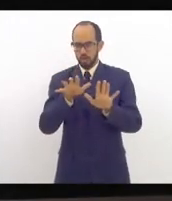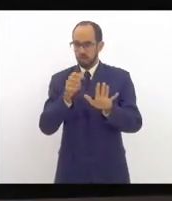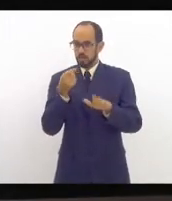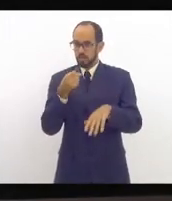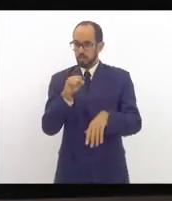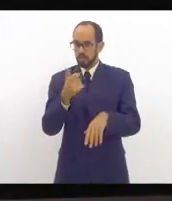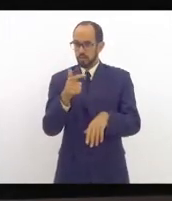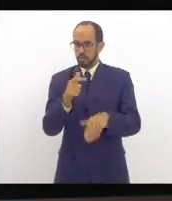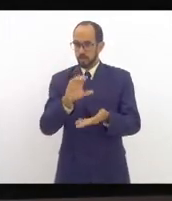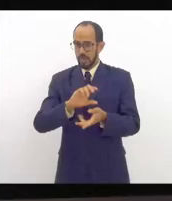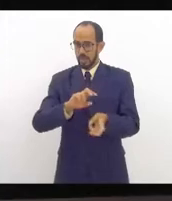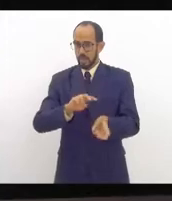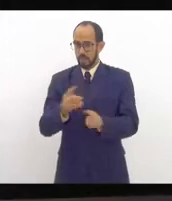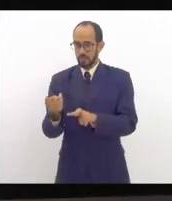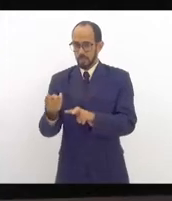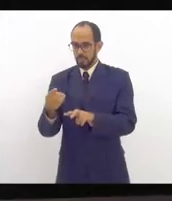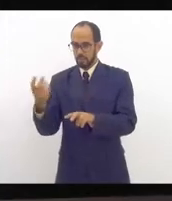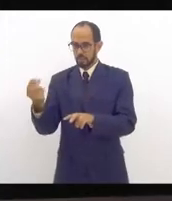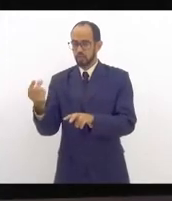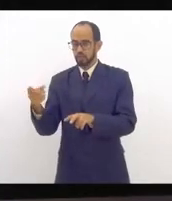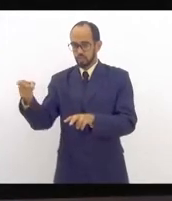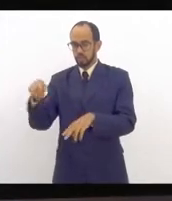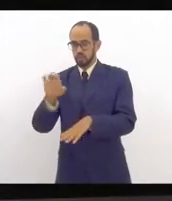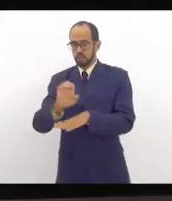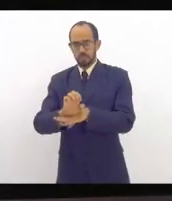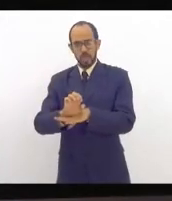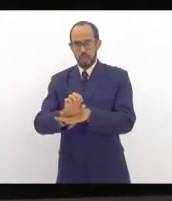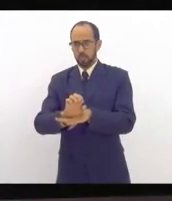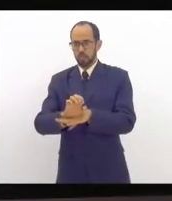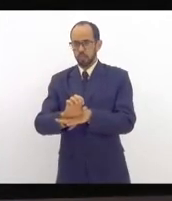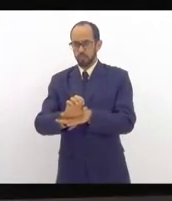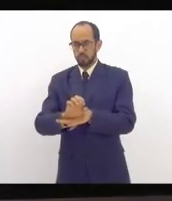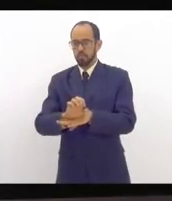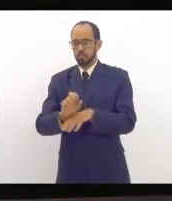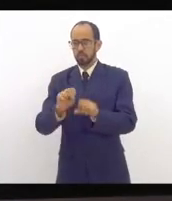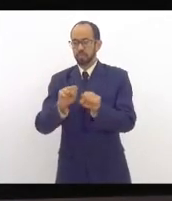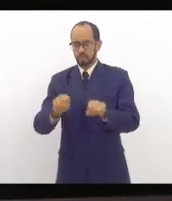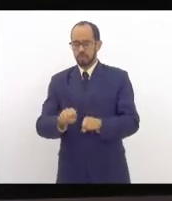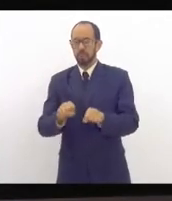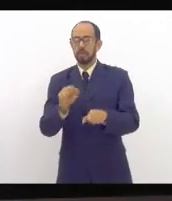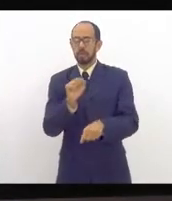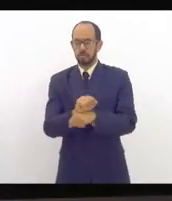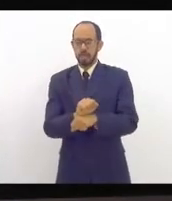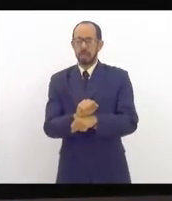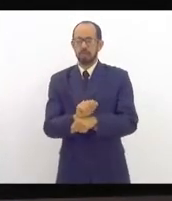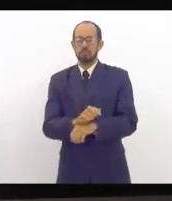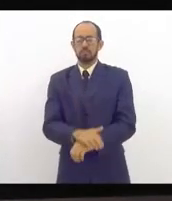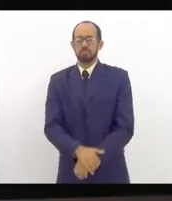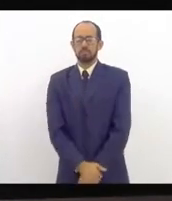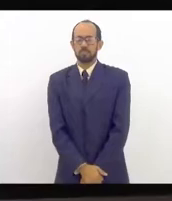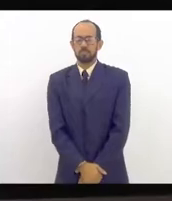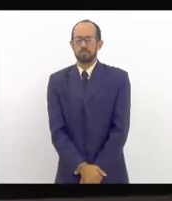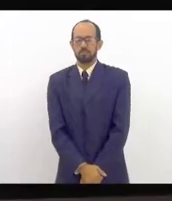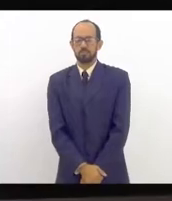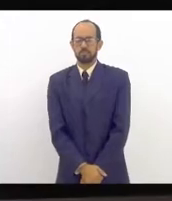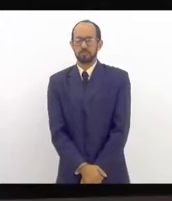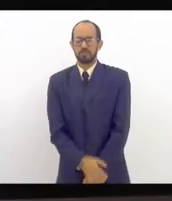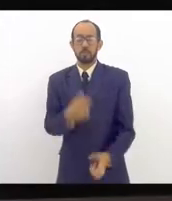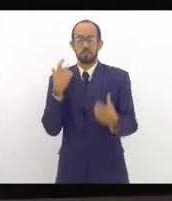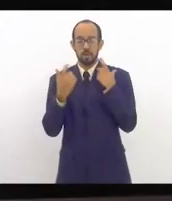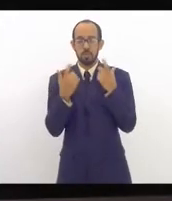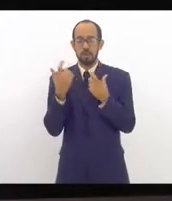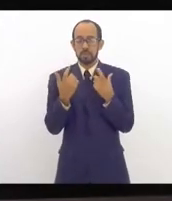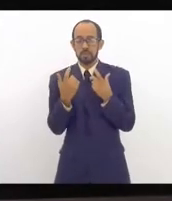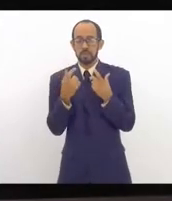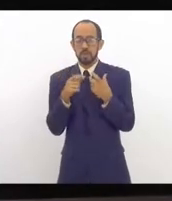repasse de recurso do estado para a SuperVia que o sistema ia parar e a preocupação dos membros da